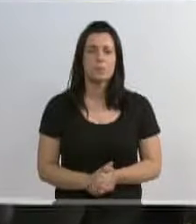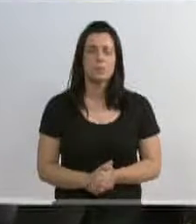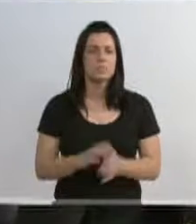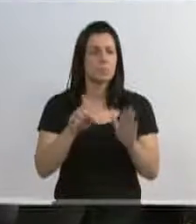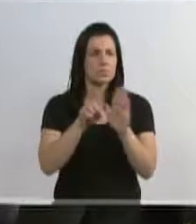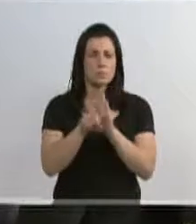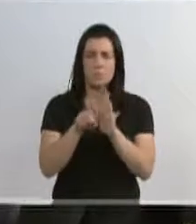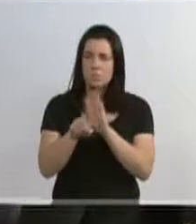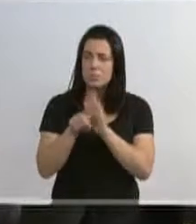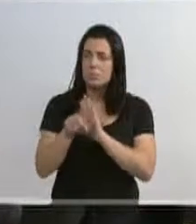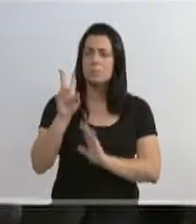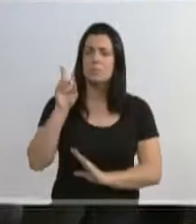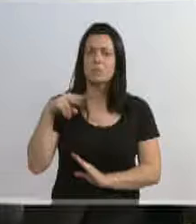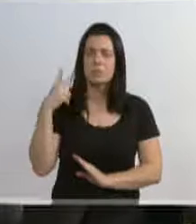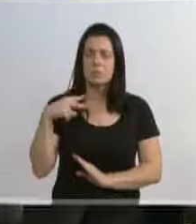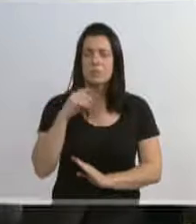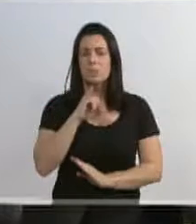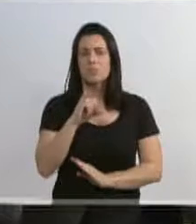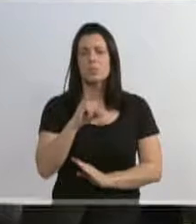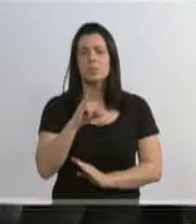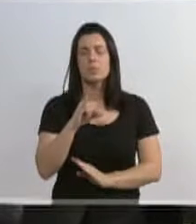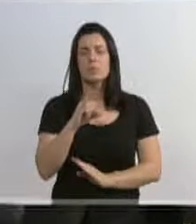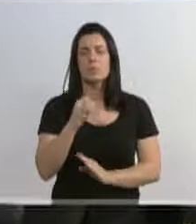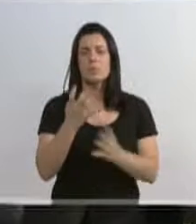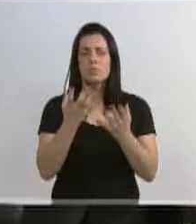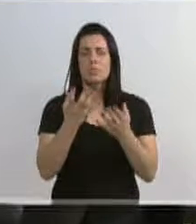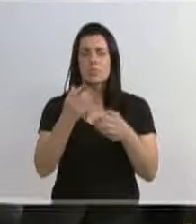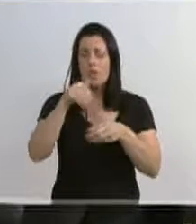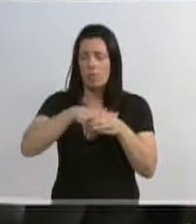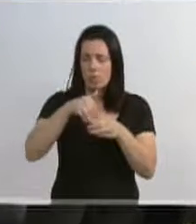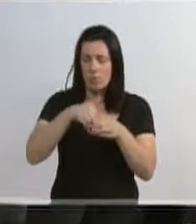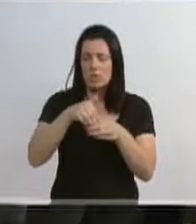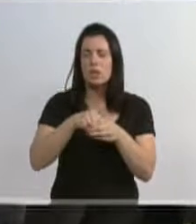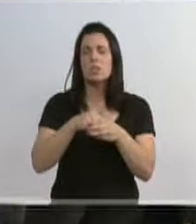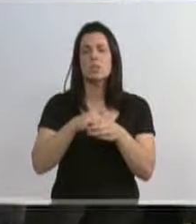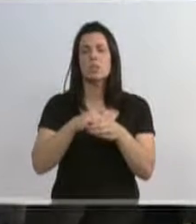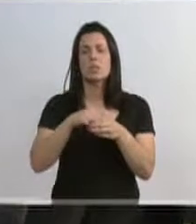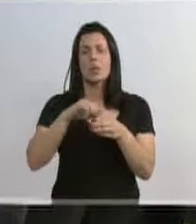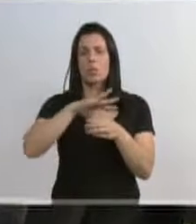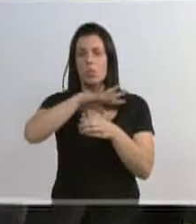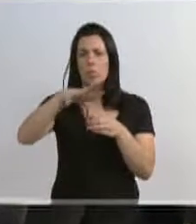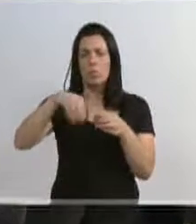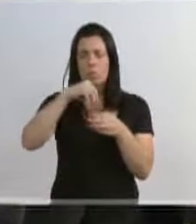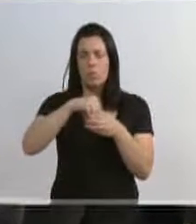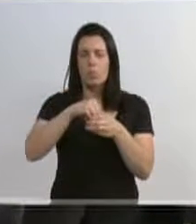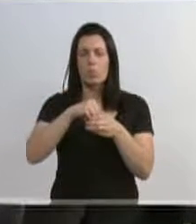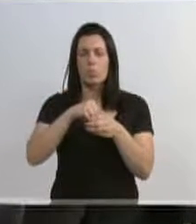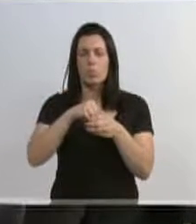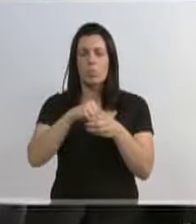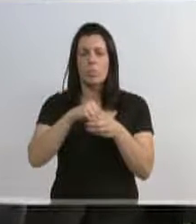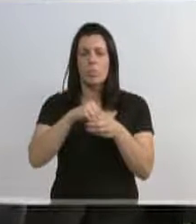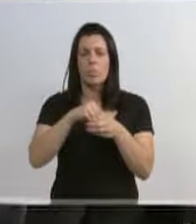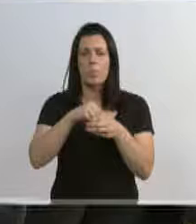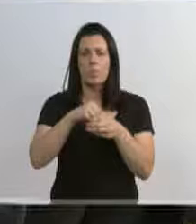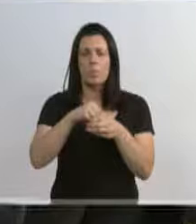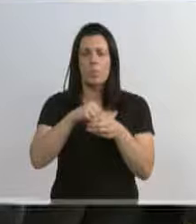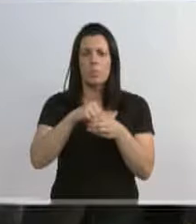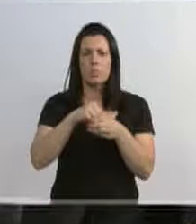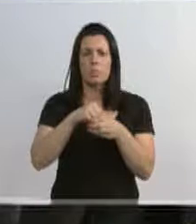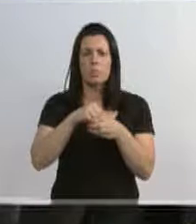Consulto os senhores vereadores para a votação englobada dos requerimentos constantes na ordem do dia, com exceção